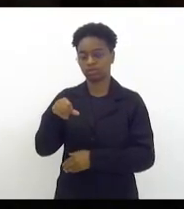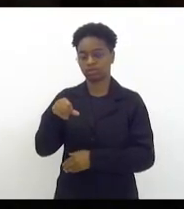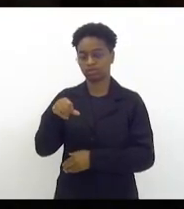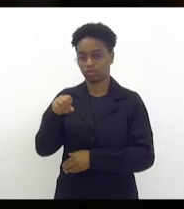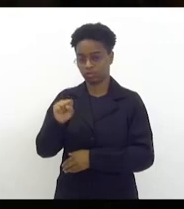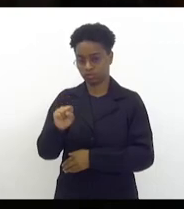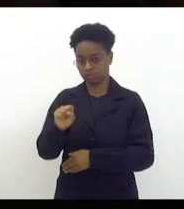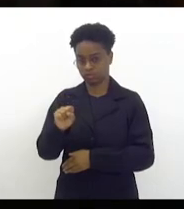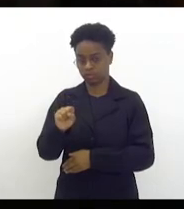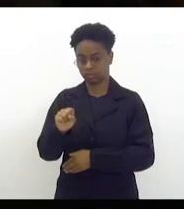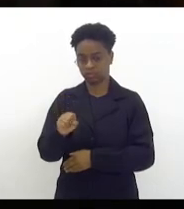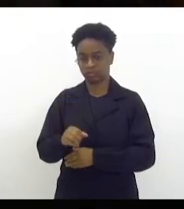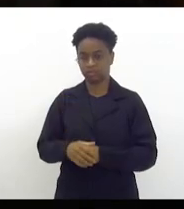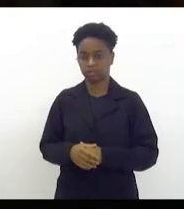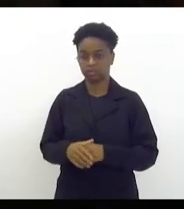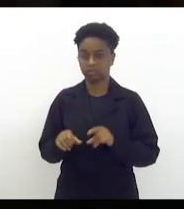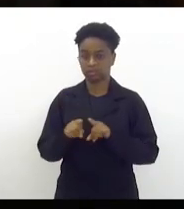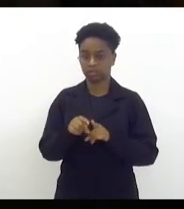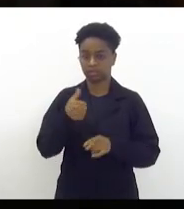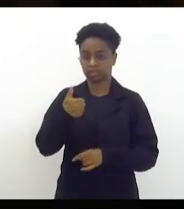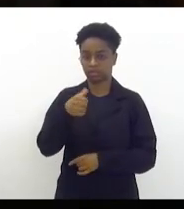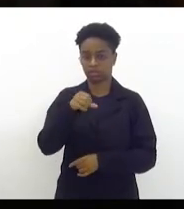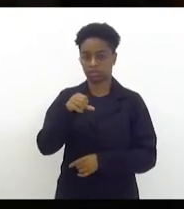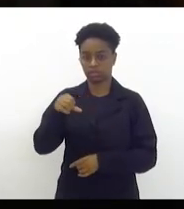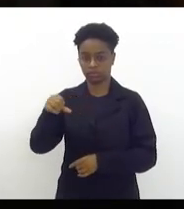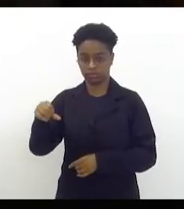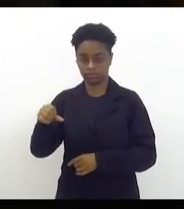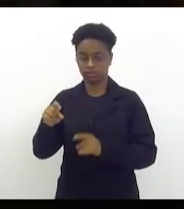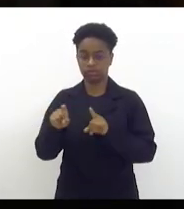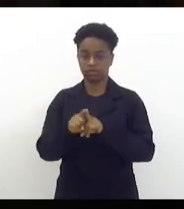e aguçou-se em 99, em 2000,